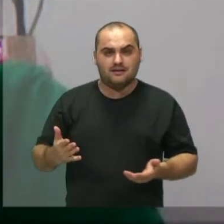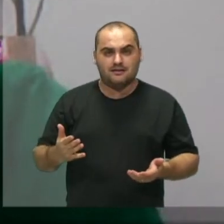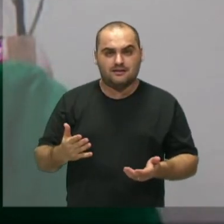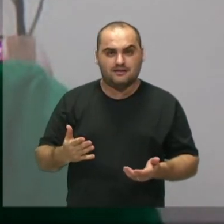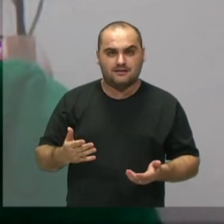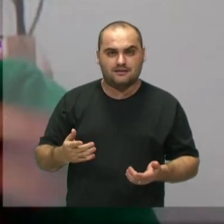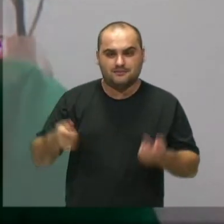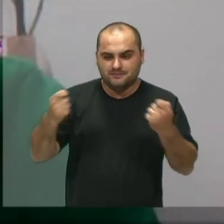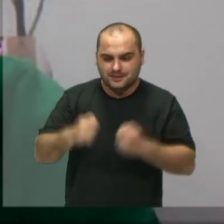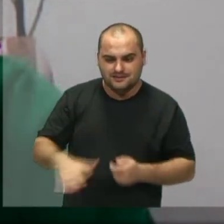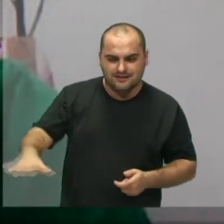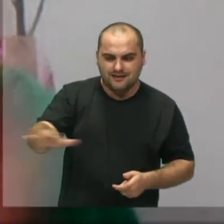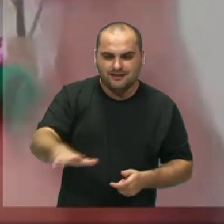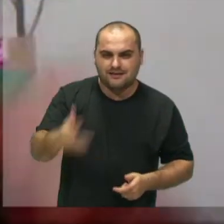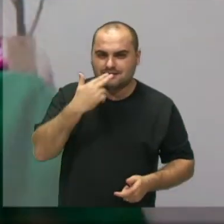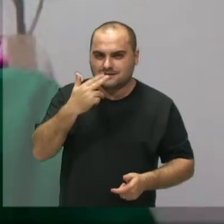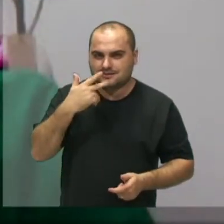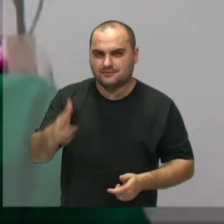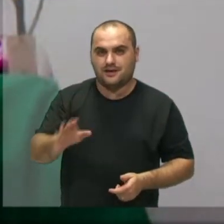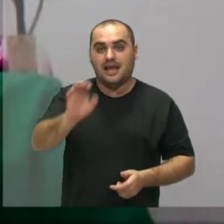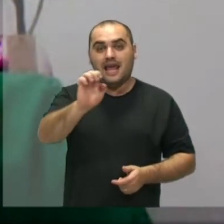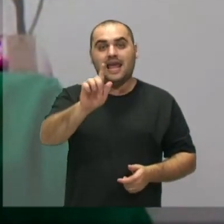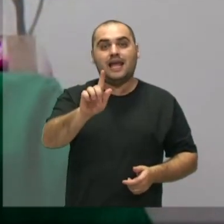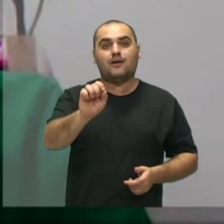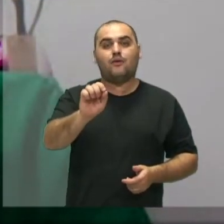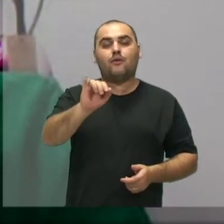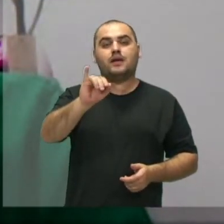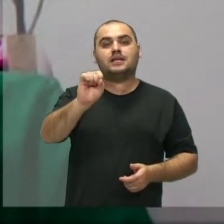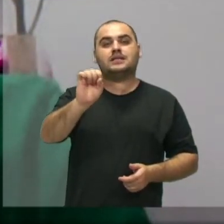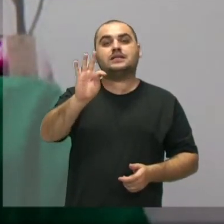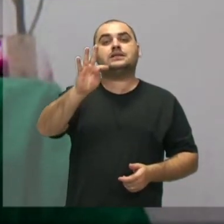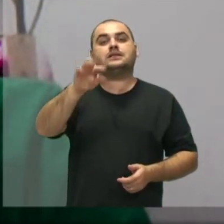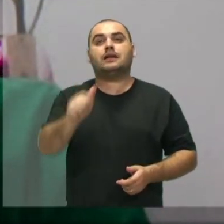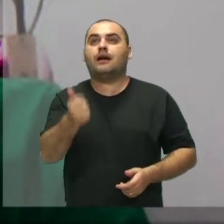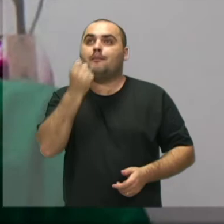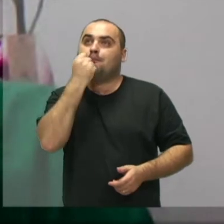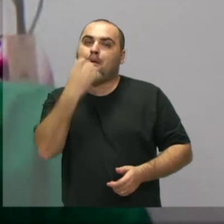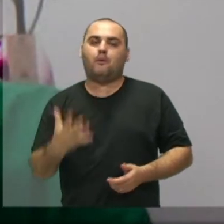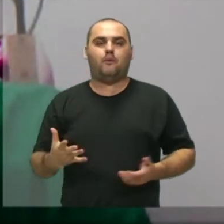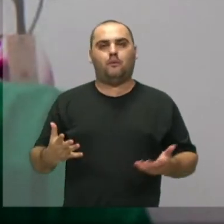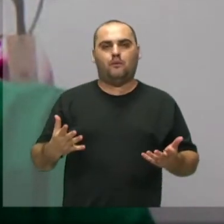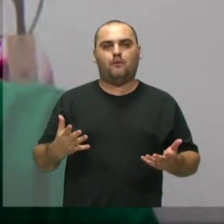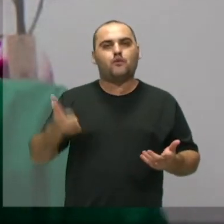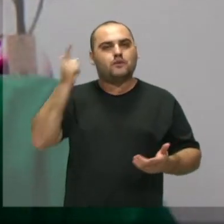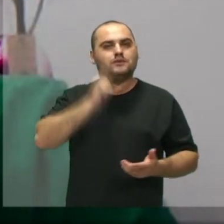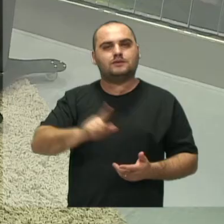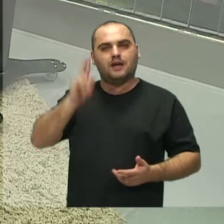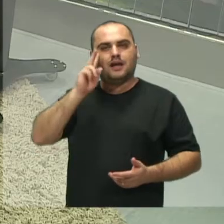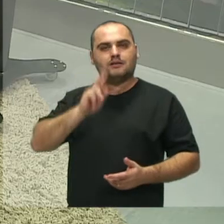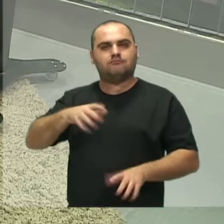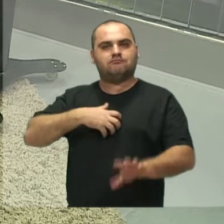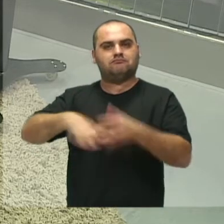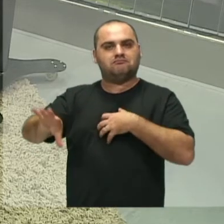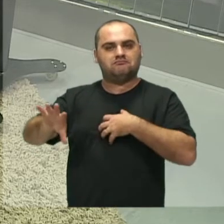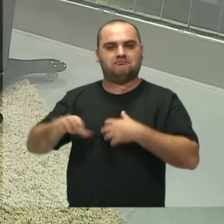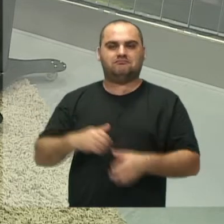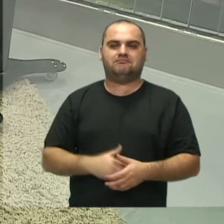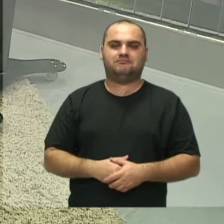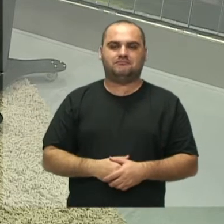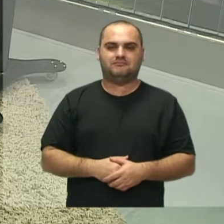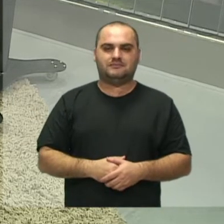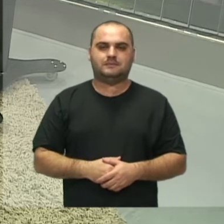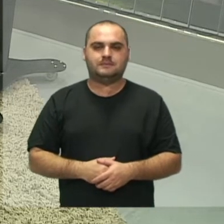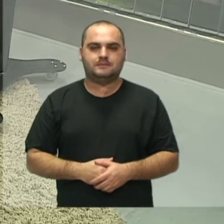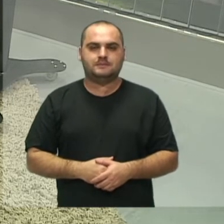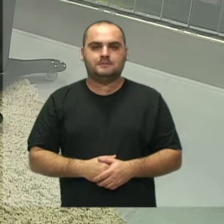tem que ser assim, um egoísta bom, para que a gente possa olhar para o outro. Ô Cris, você